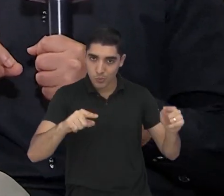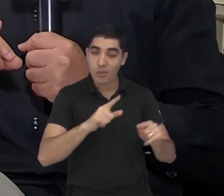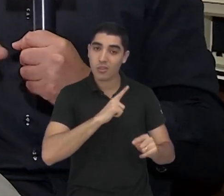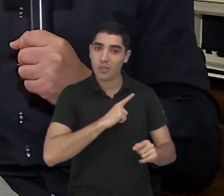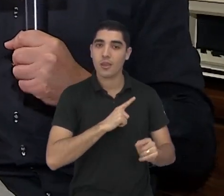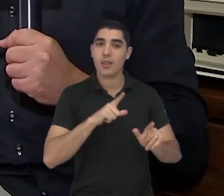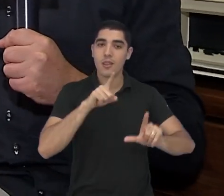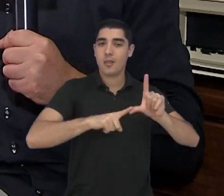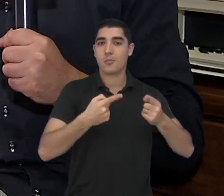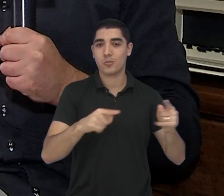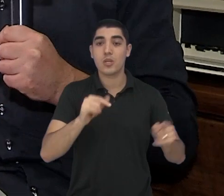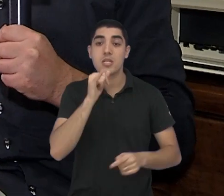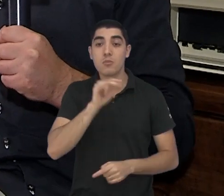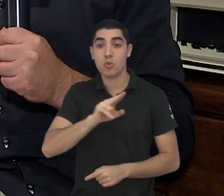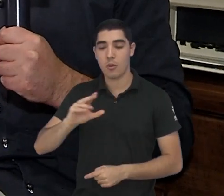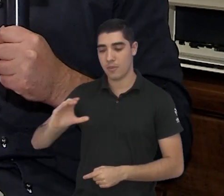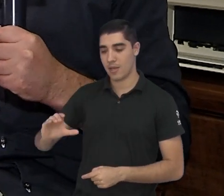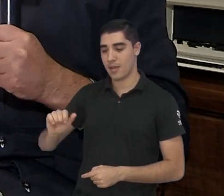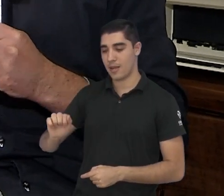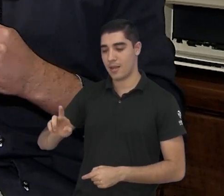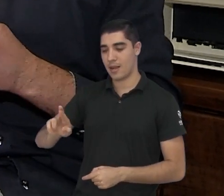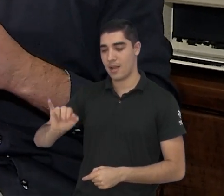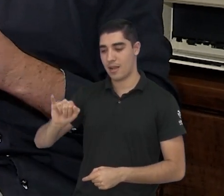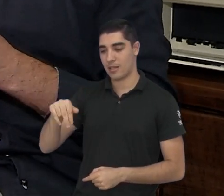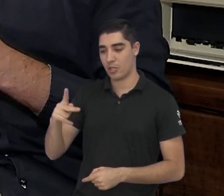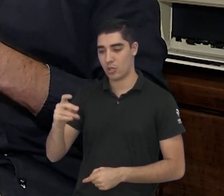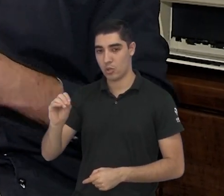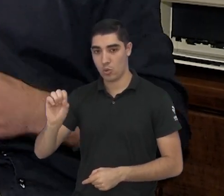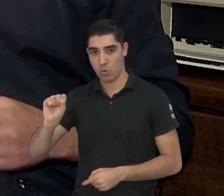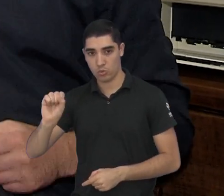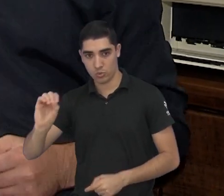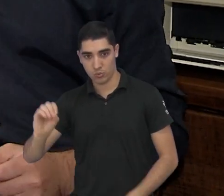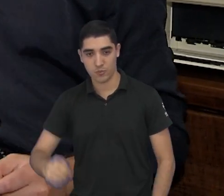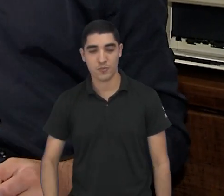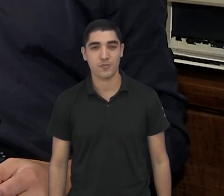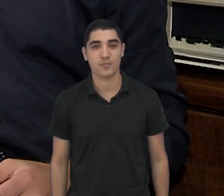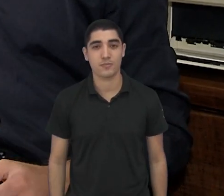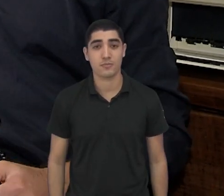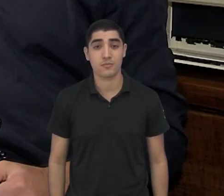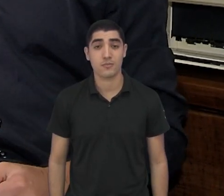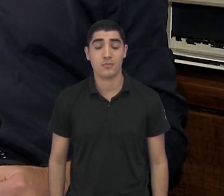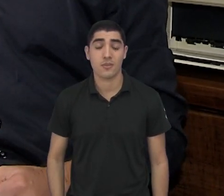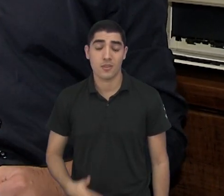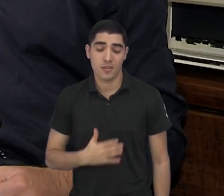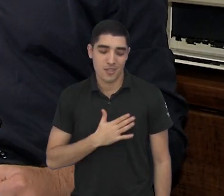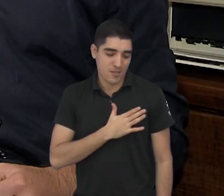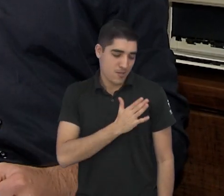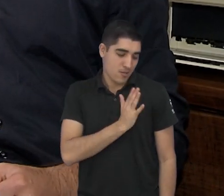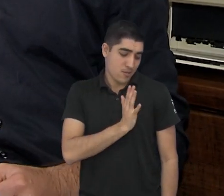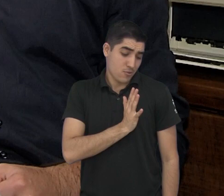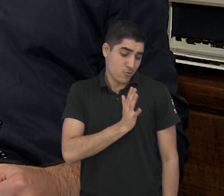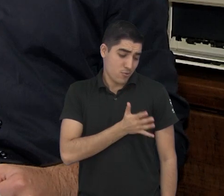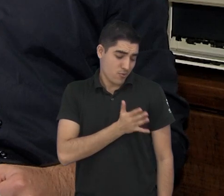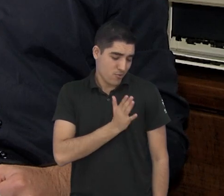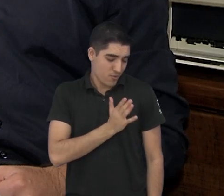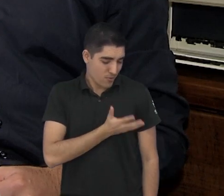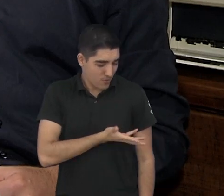ganharam letras próprias, como é o caso de Carinhoso, do Pixinguinha. Meu